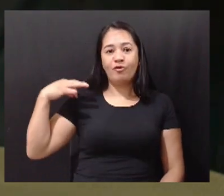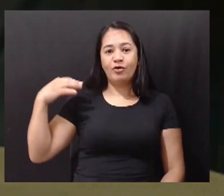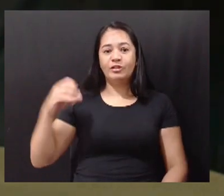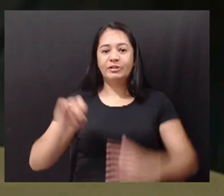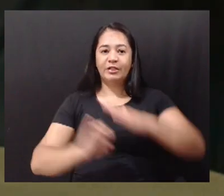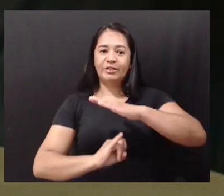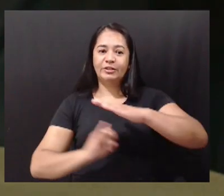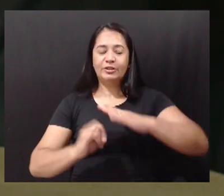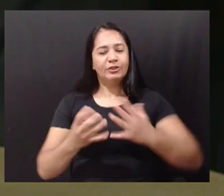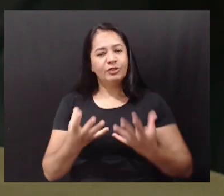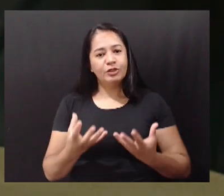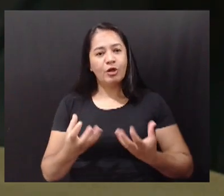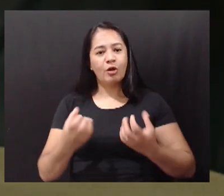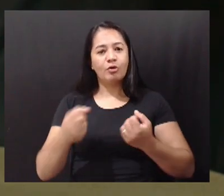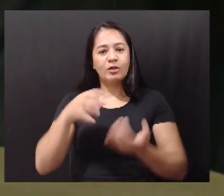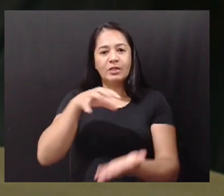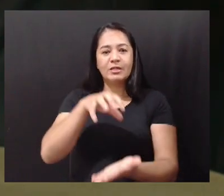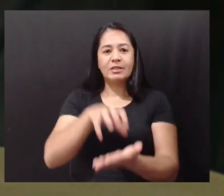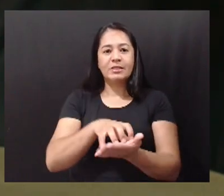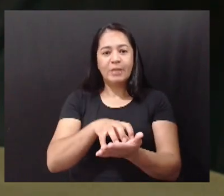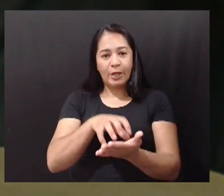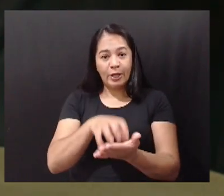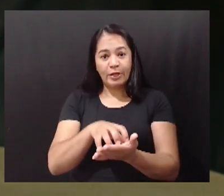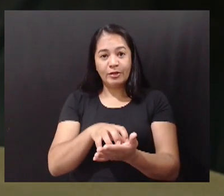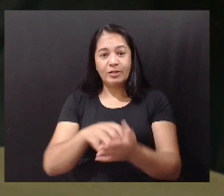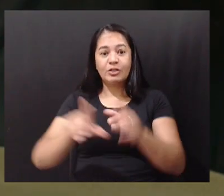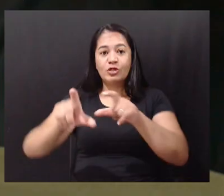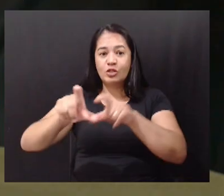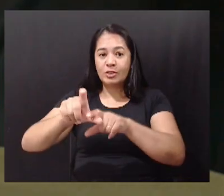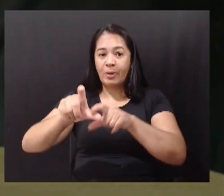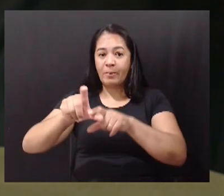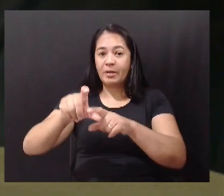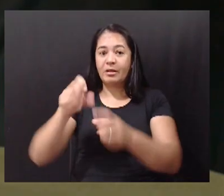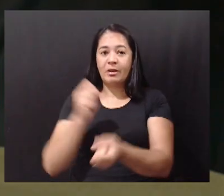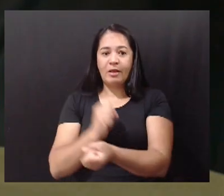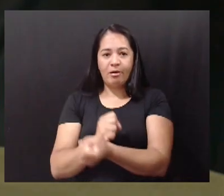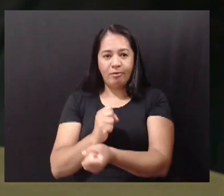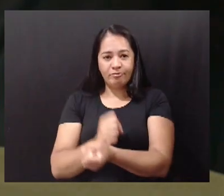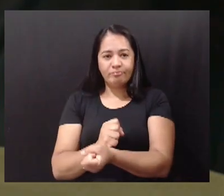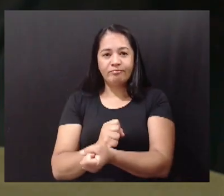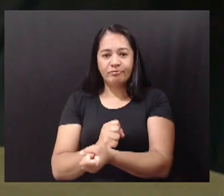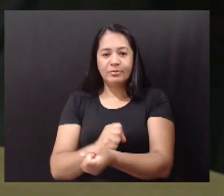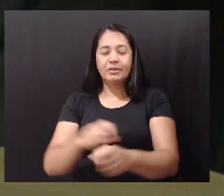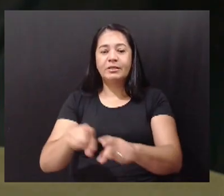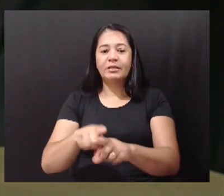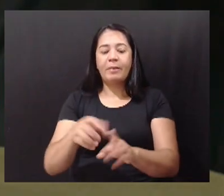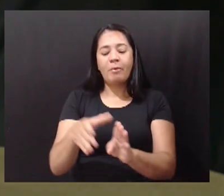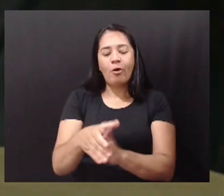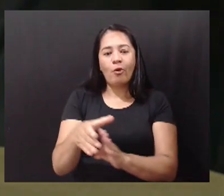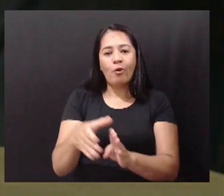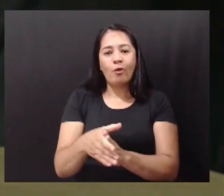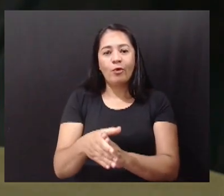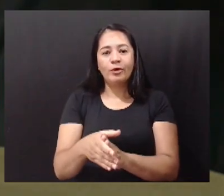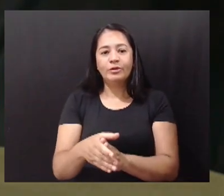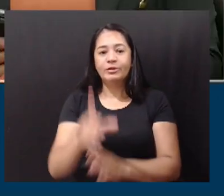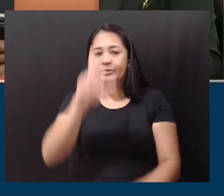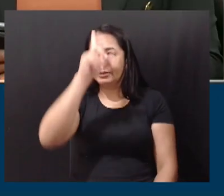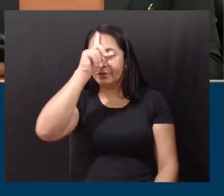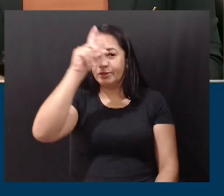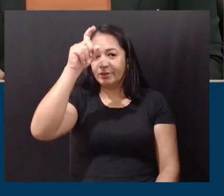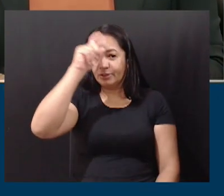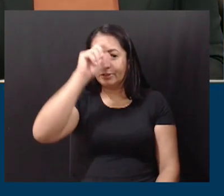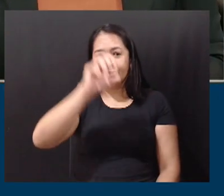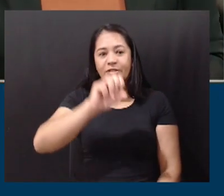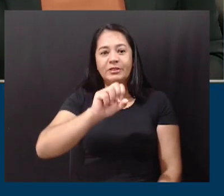acolhimento, centros de recuperação de dependência química e também é conselheira curadora do Hospital São Sebastião. Seja